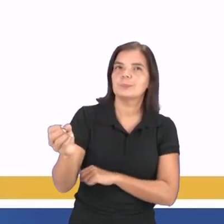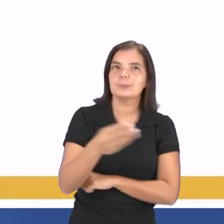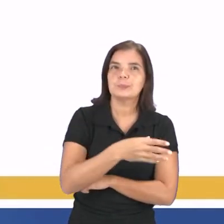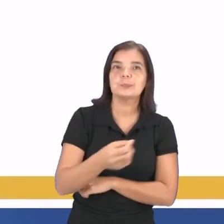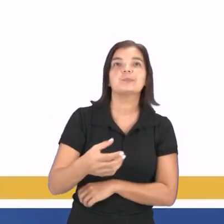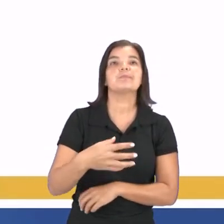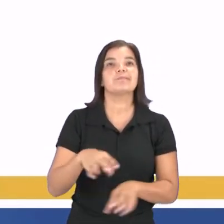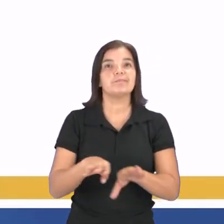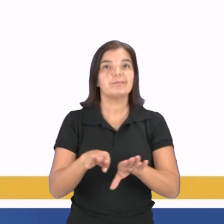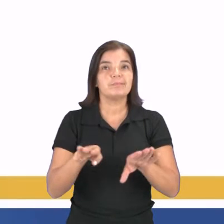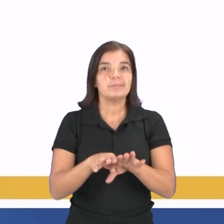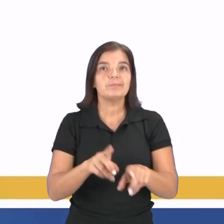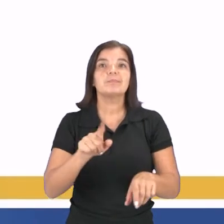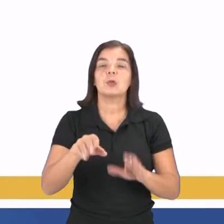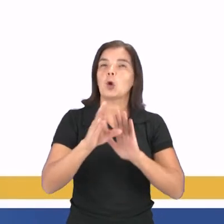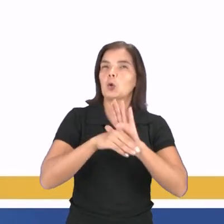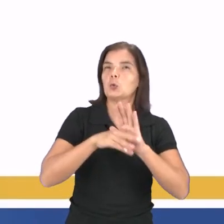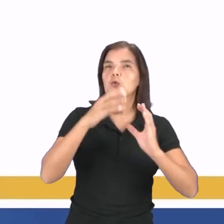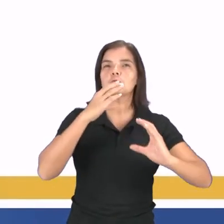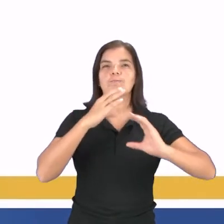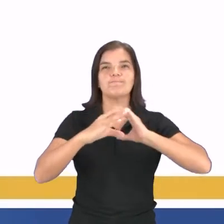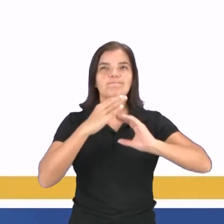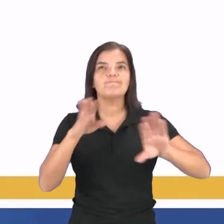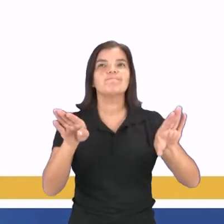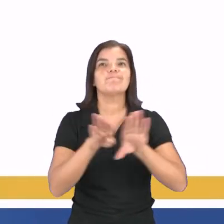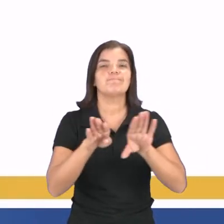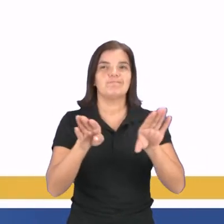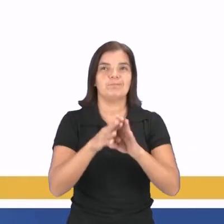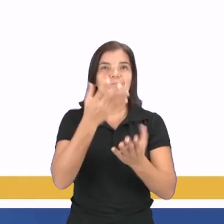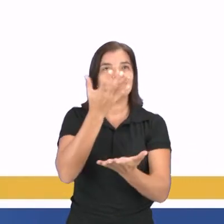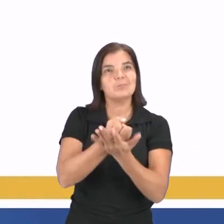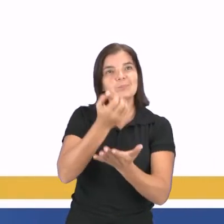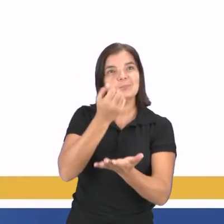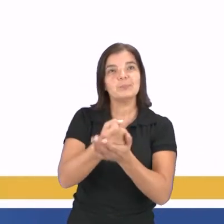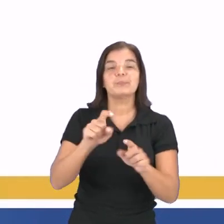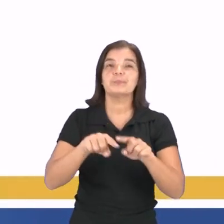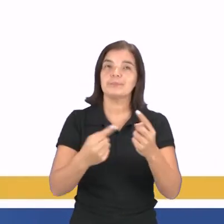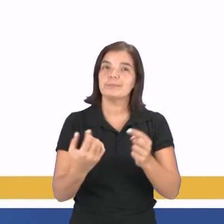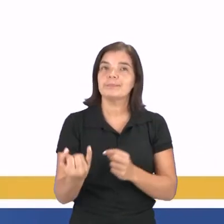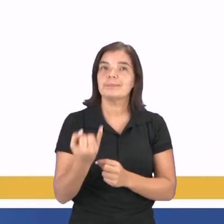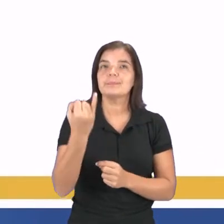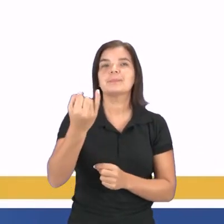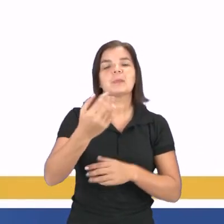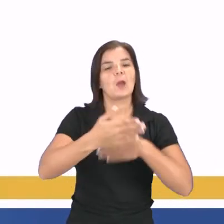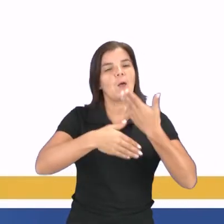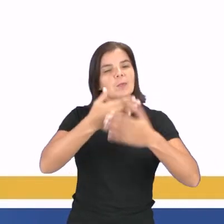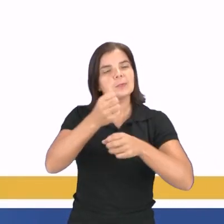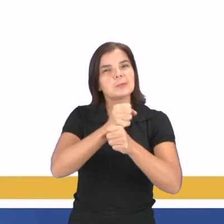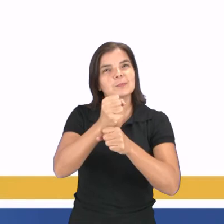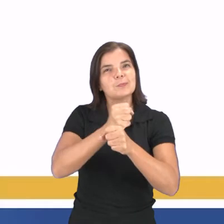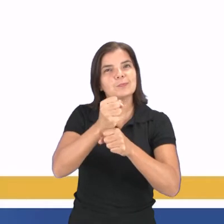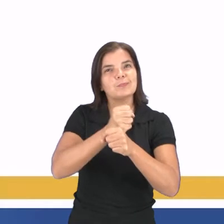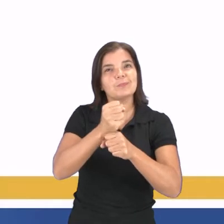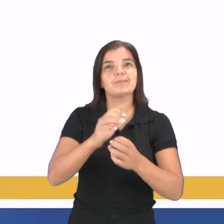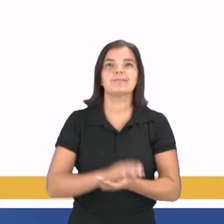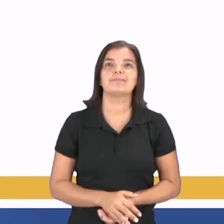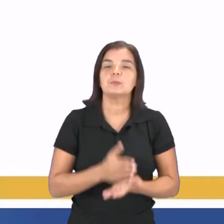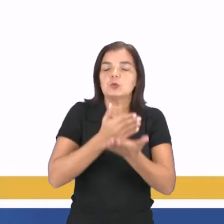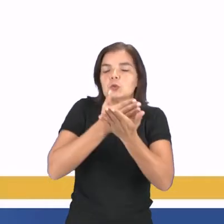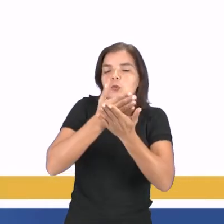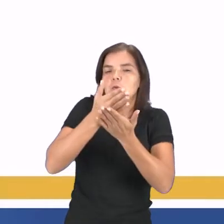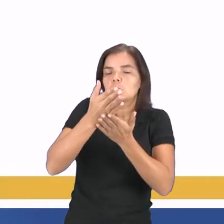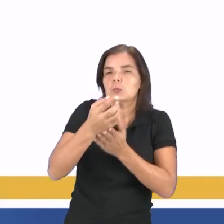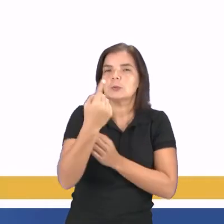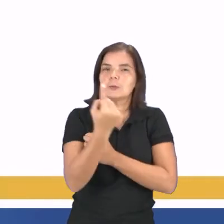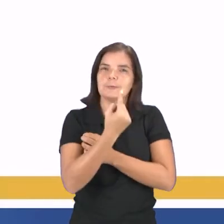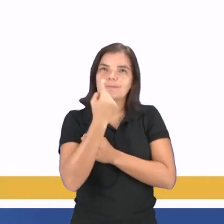de renovação efetiva, tanto de forma como de conteúdo para a música gravada, foi sendo importada ao longo dos anos,